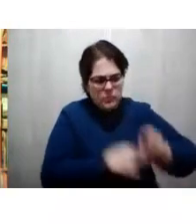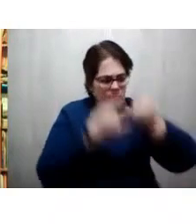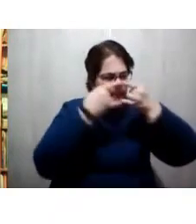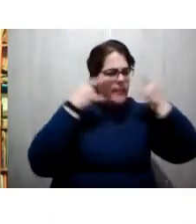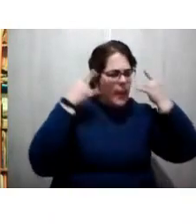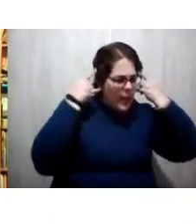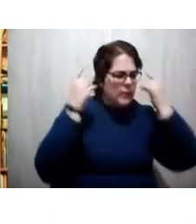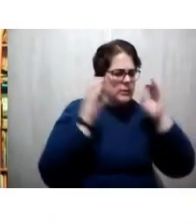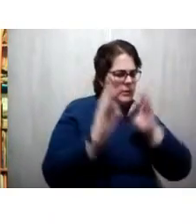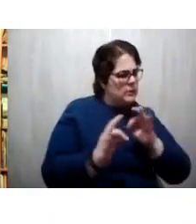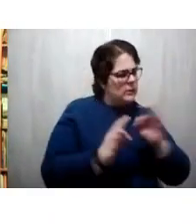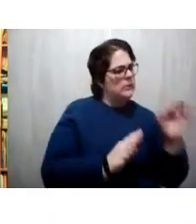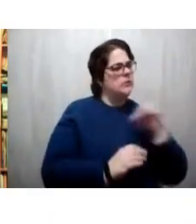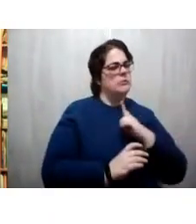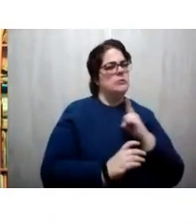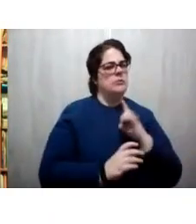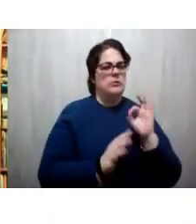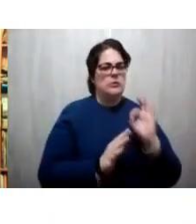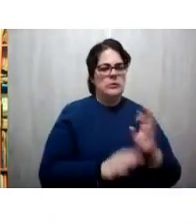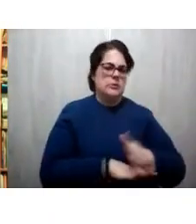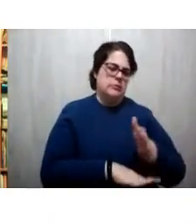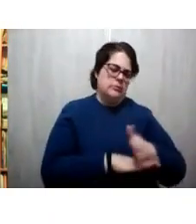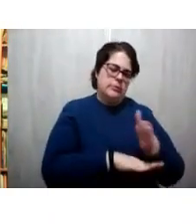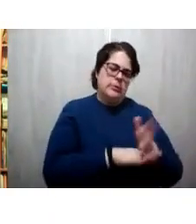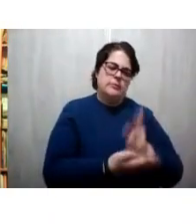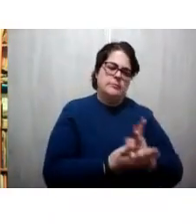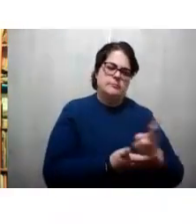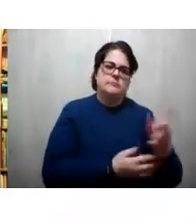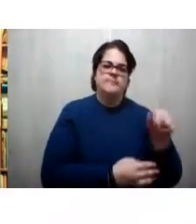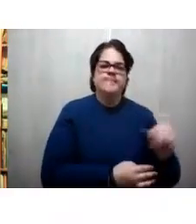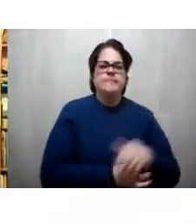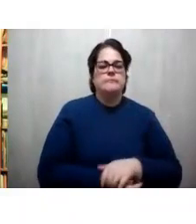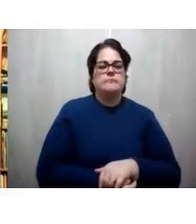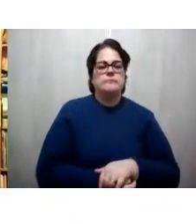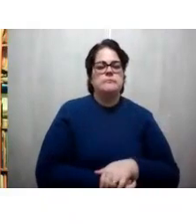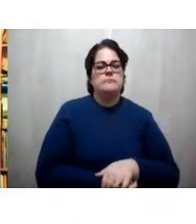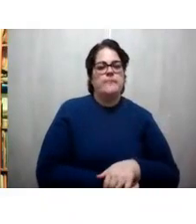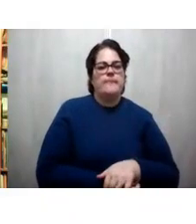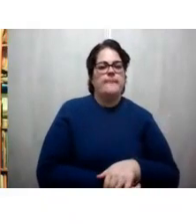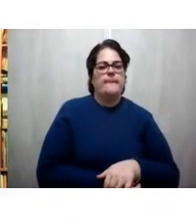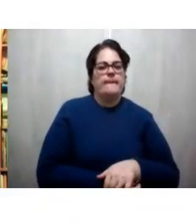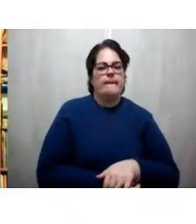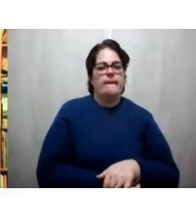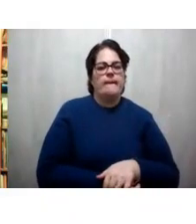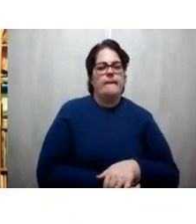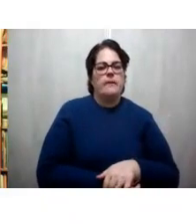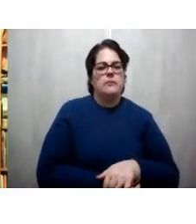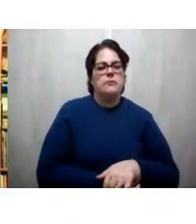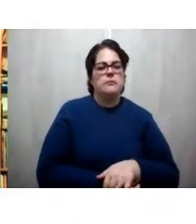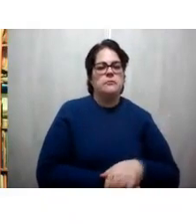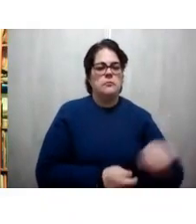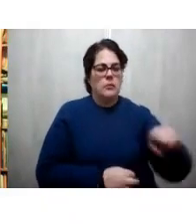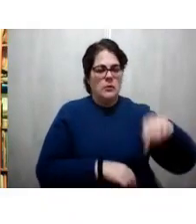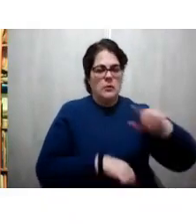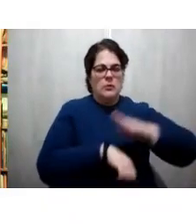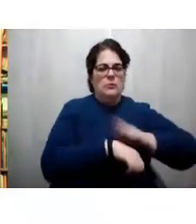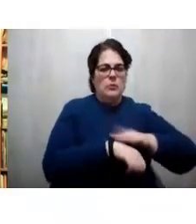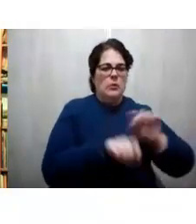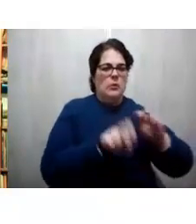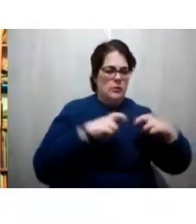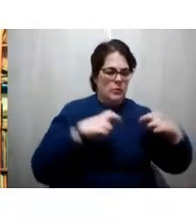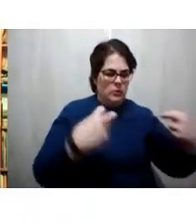alto astral de todos os participantes, né? E aí, nessa reunião, nós